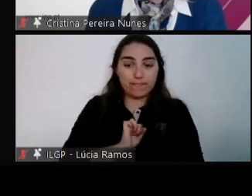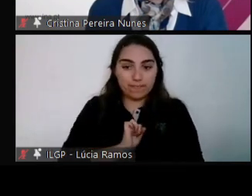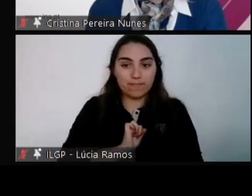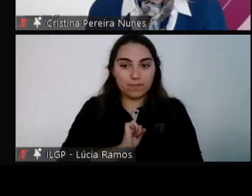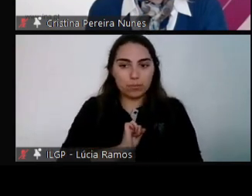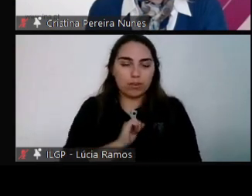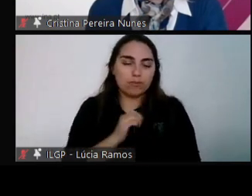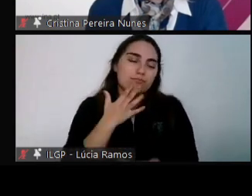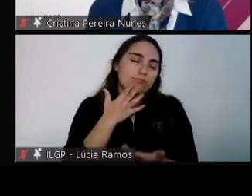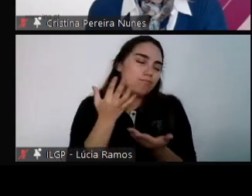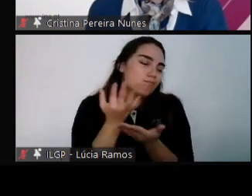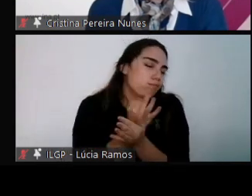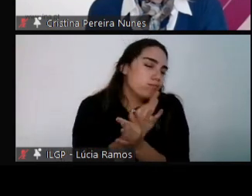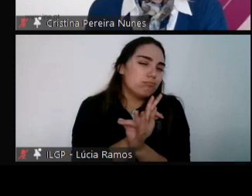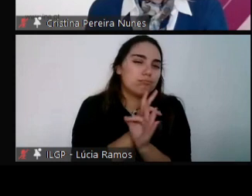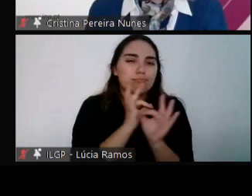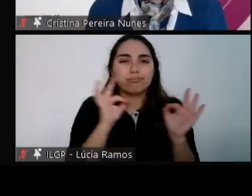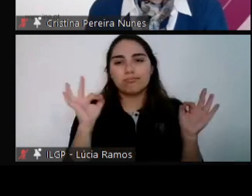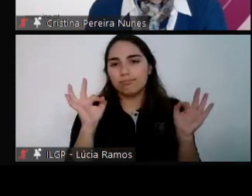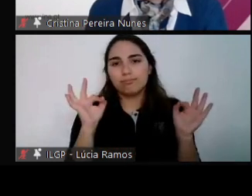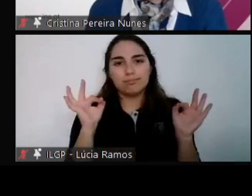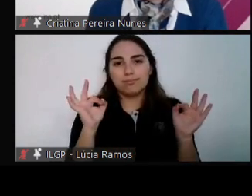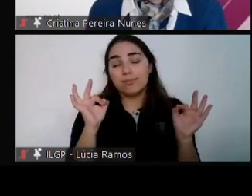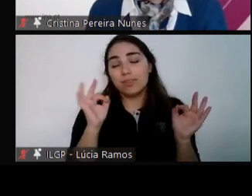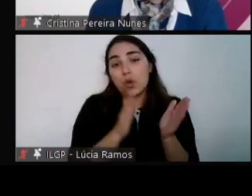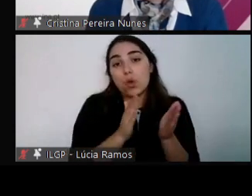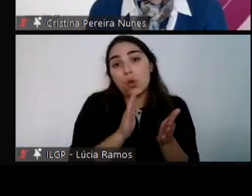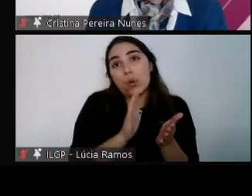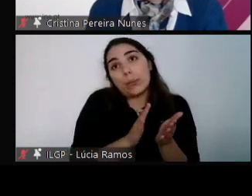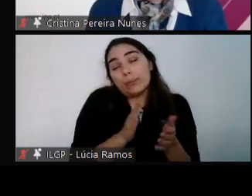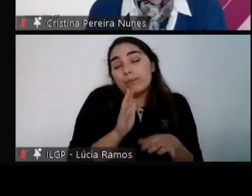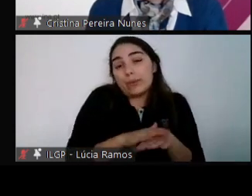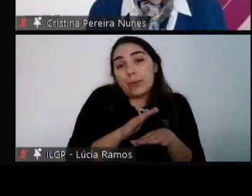porque depois está permanentemente a confrontar com aquilo que são os resultados oficiais e não falha.